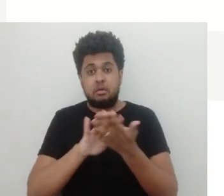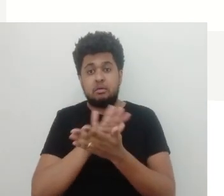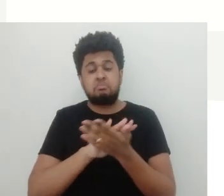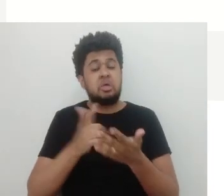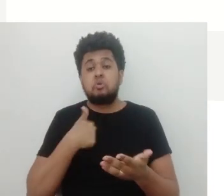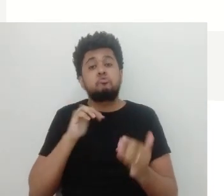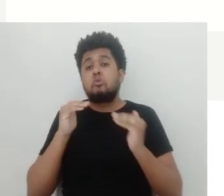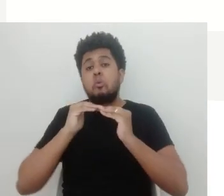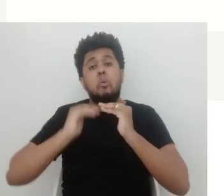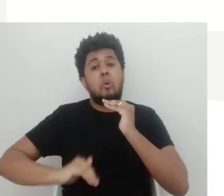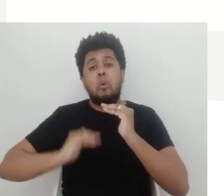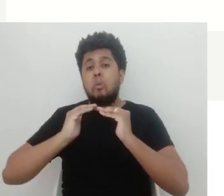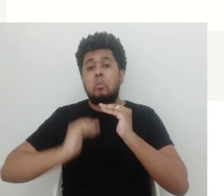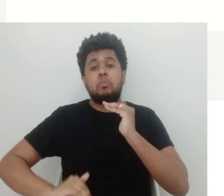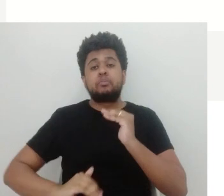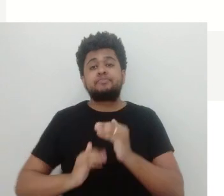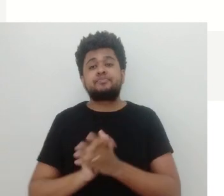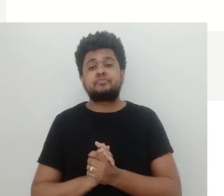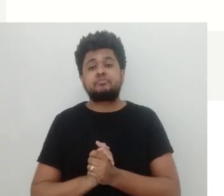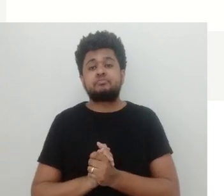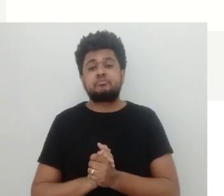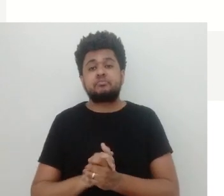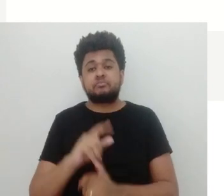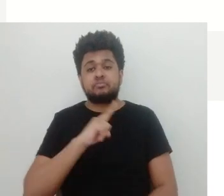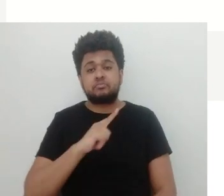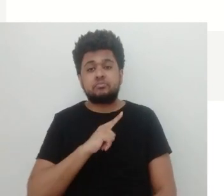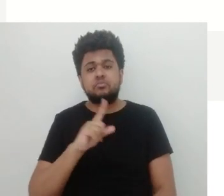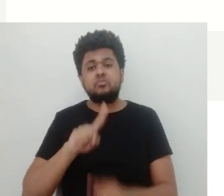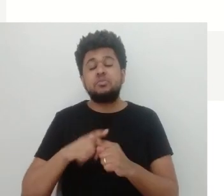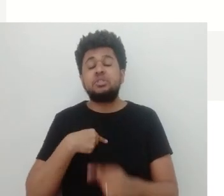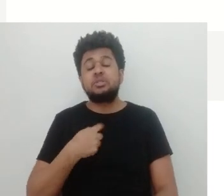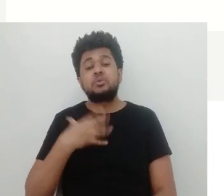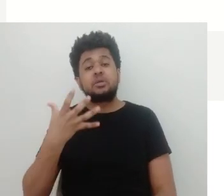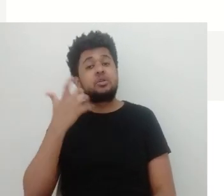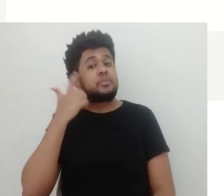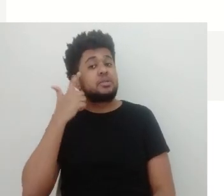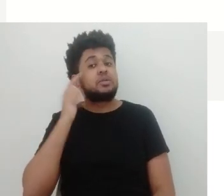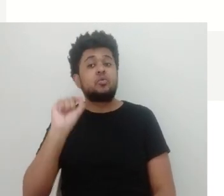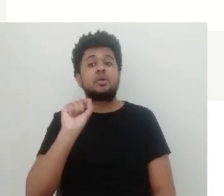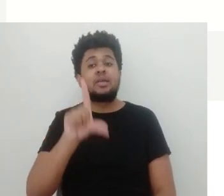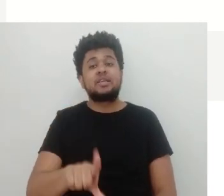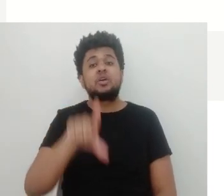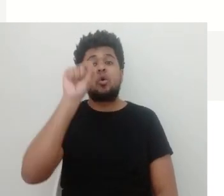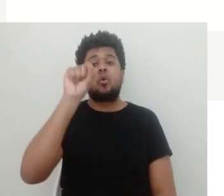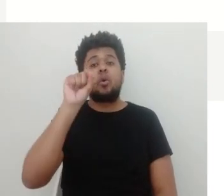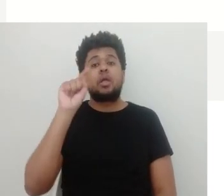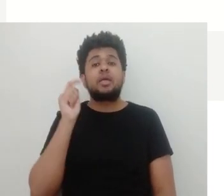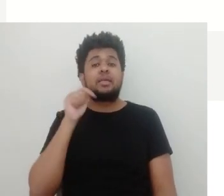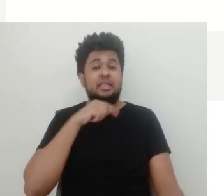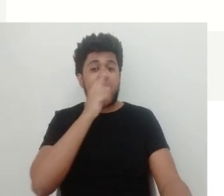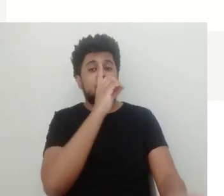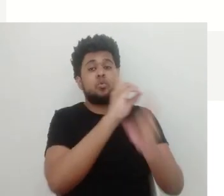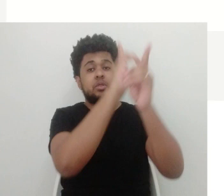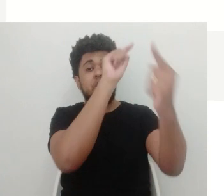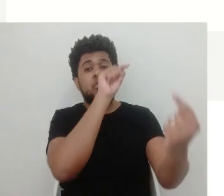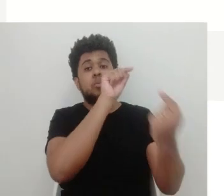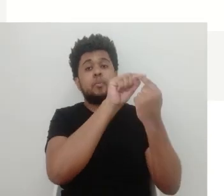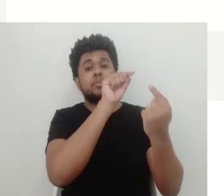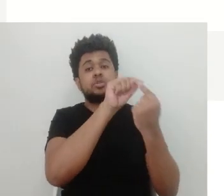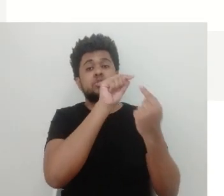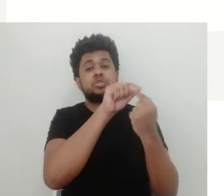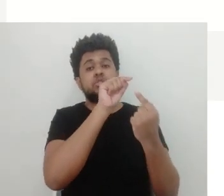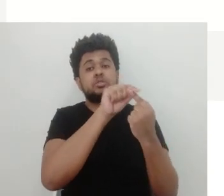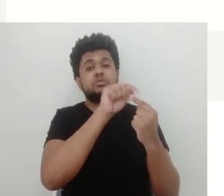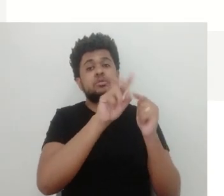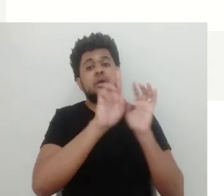a ninguém. Um objeto que pode estar em vários lugares. Um objeto que pode ser compartilhado. Mais do que